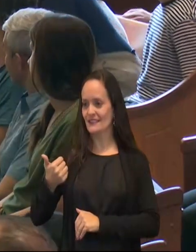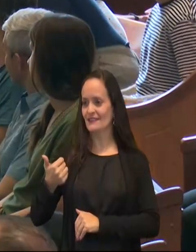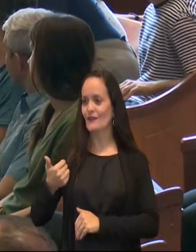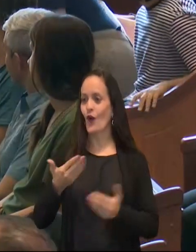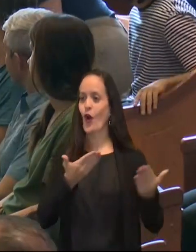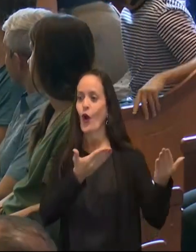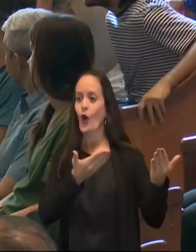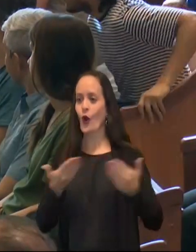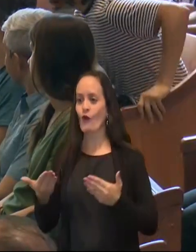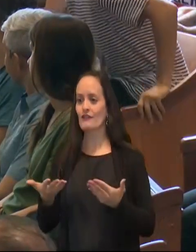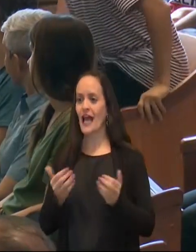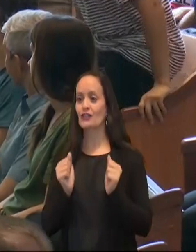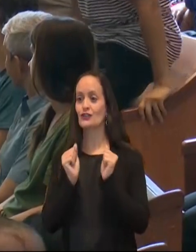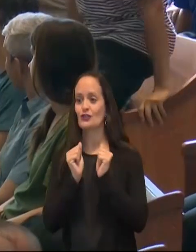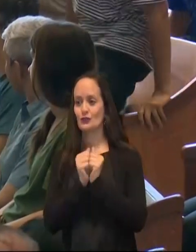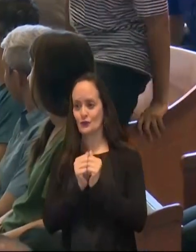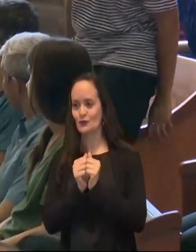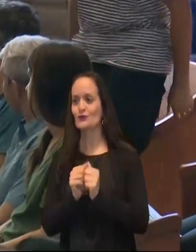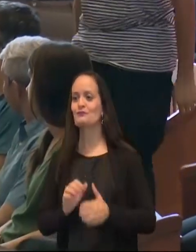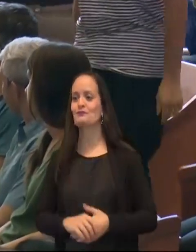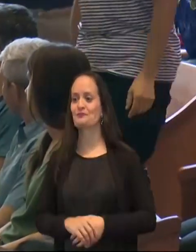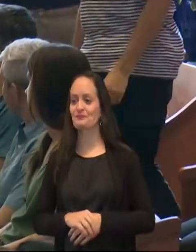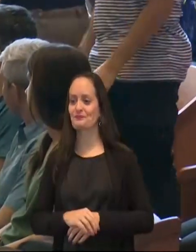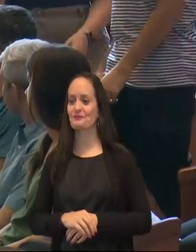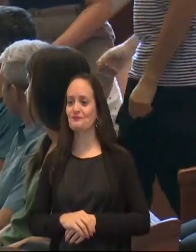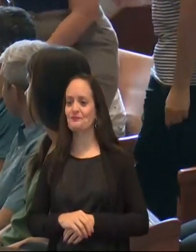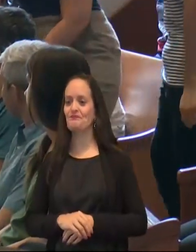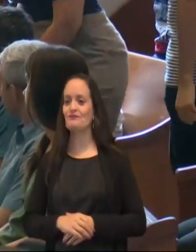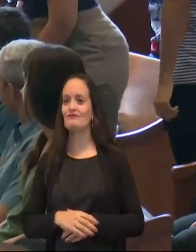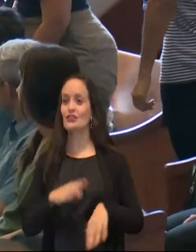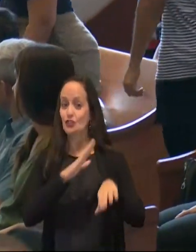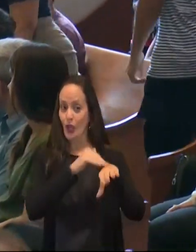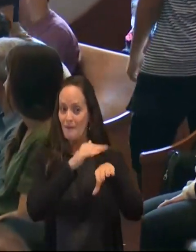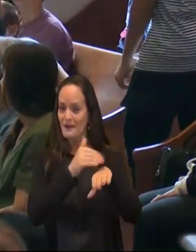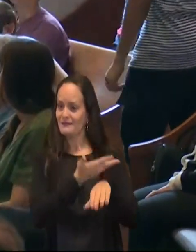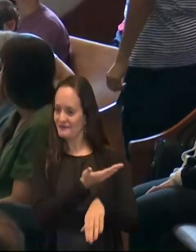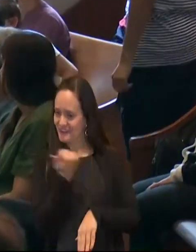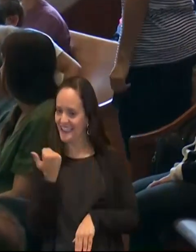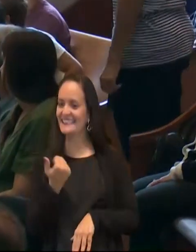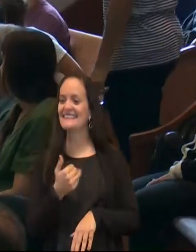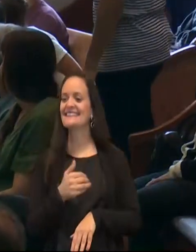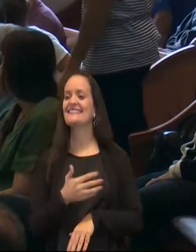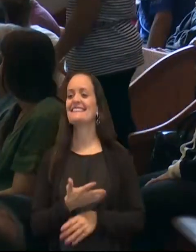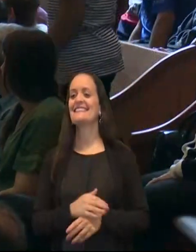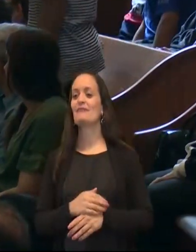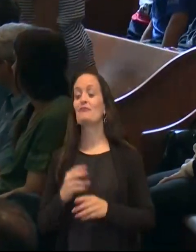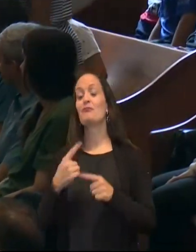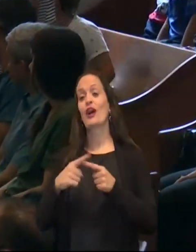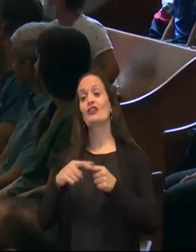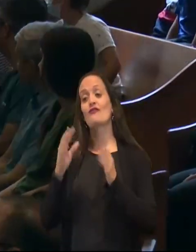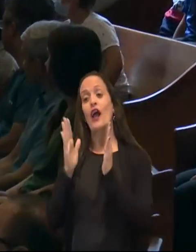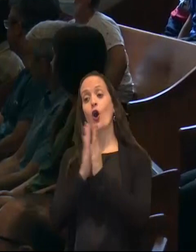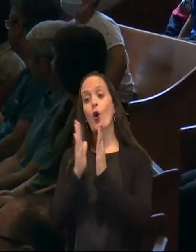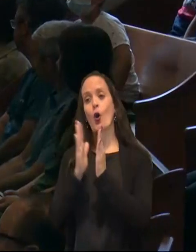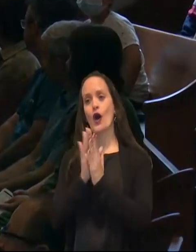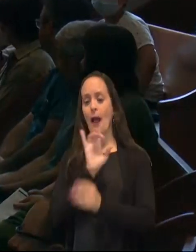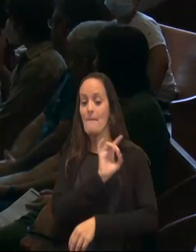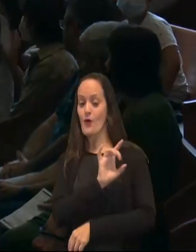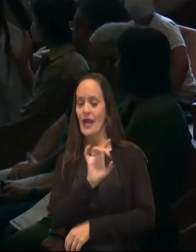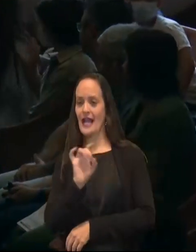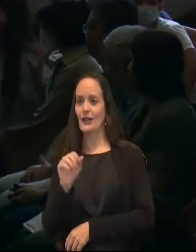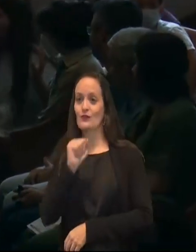seus coordenadores, a Raiz e o Caio também estão aqui nessa manhã, que nós vamos orar e interceder por cada um